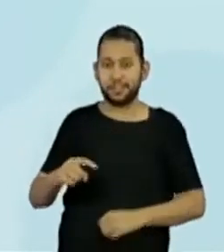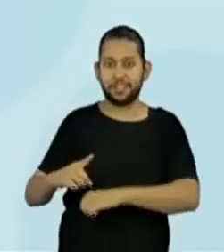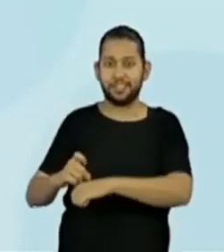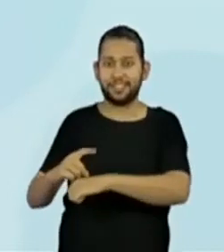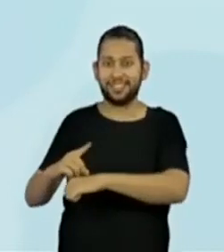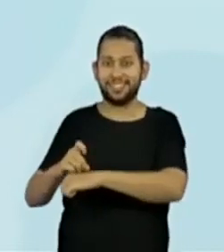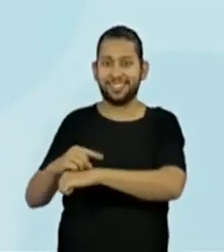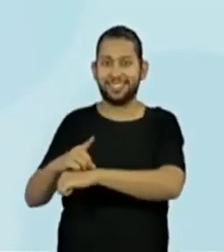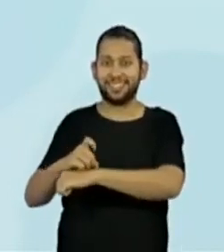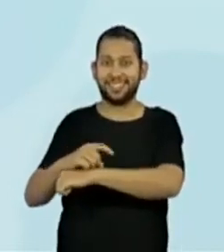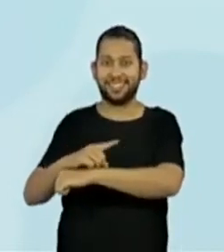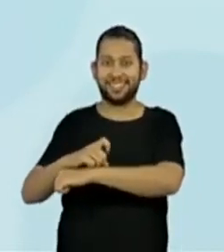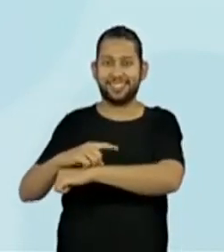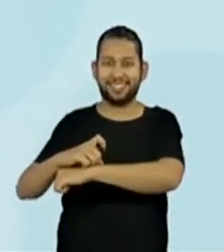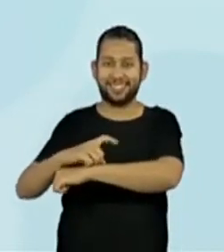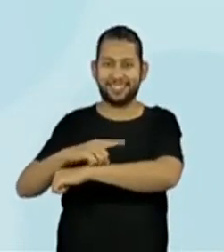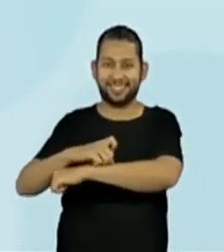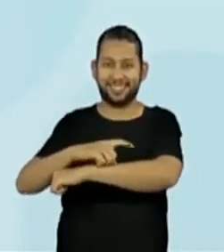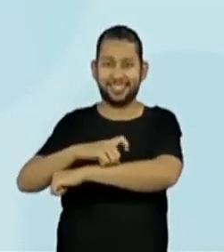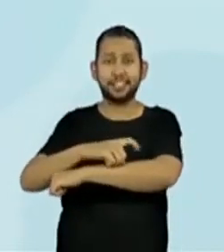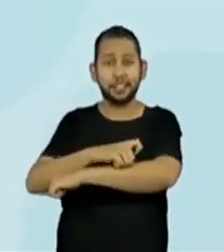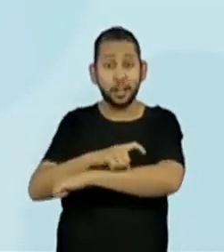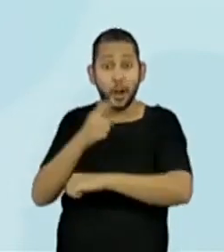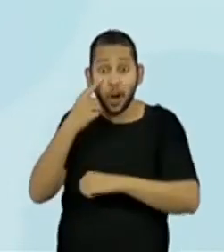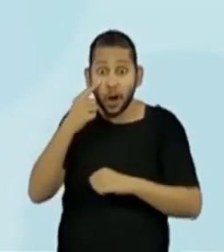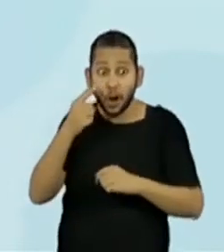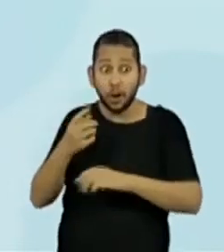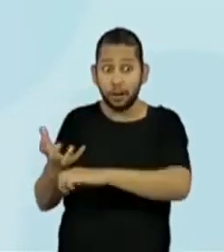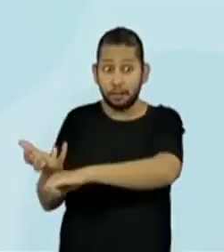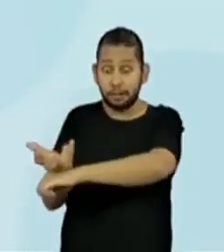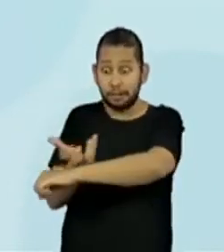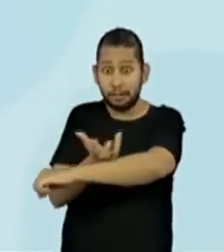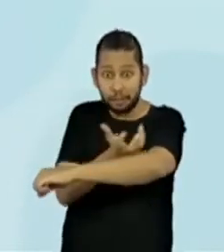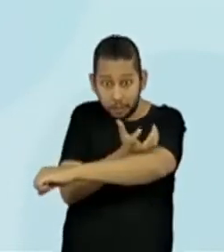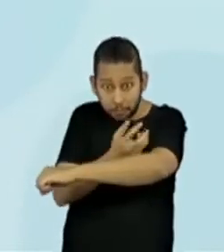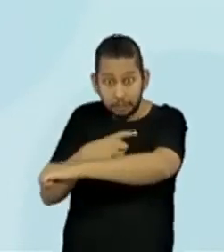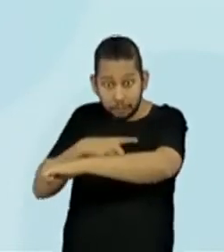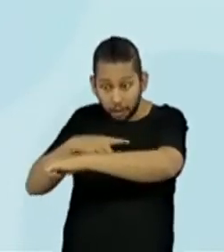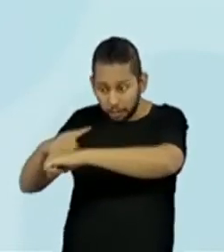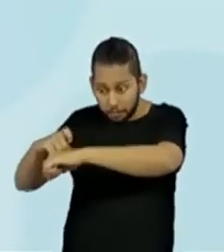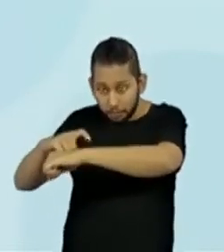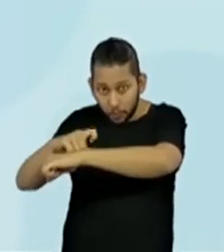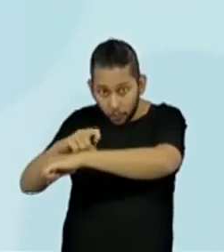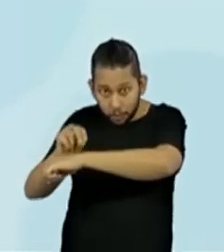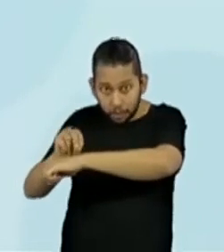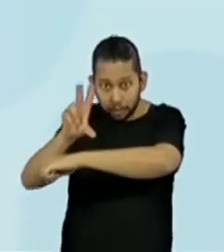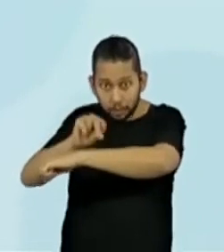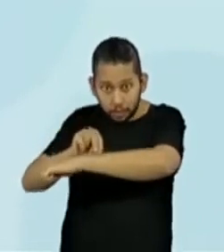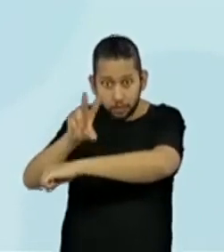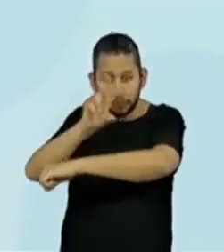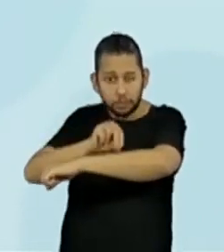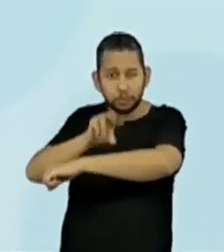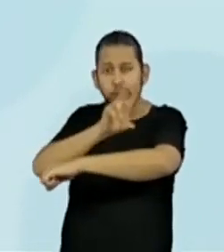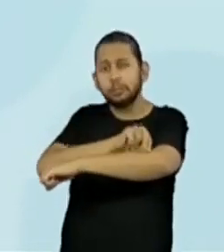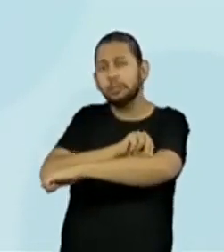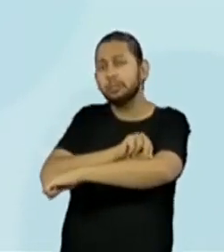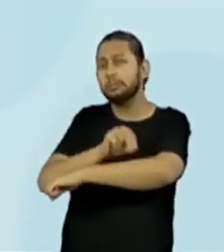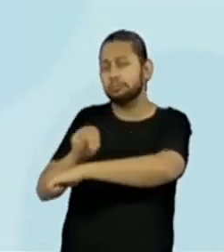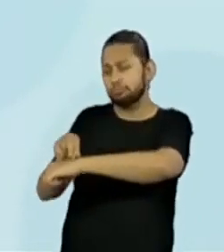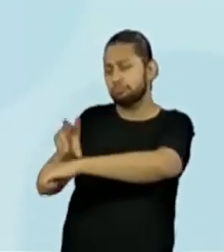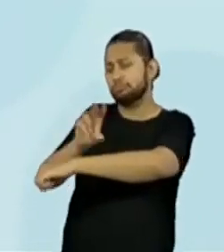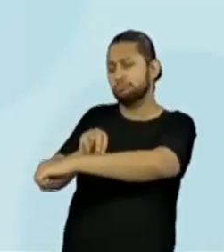e grilos escondidos aí nessa grama. E vocês sabem que